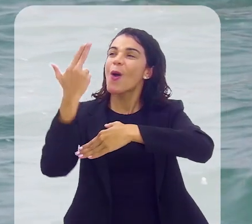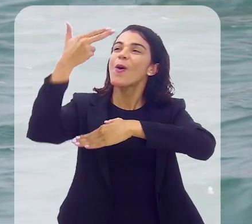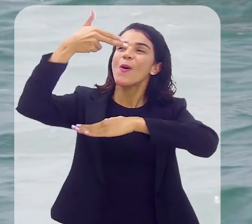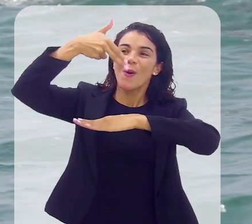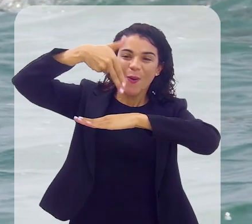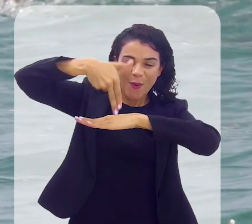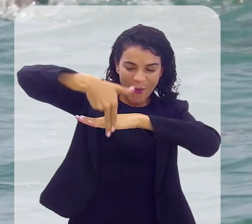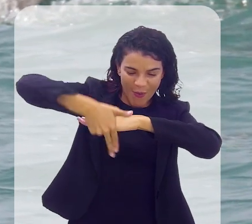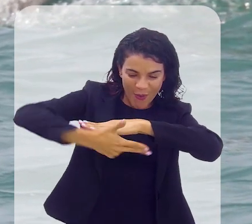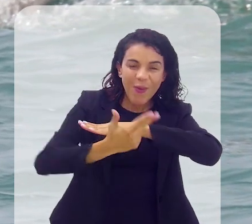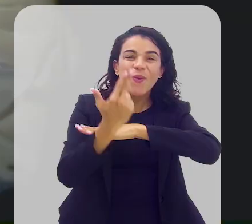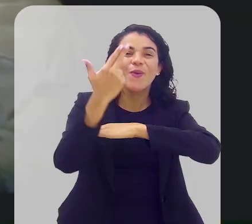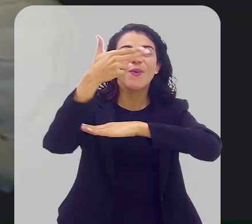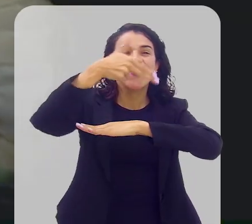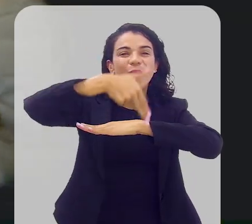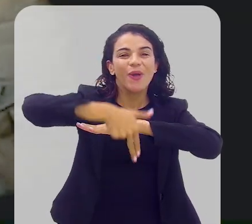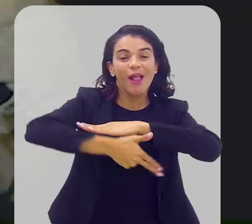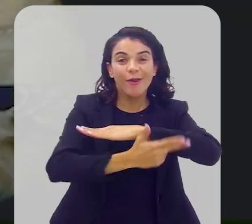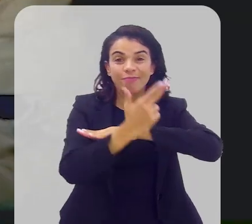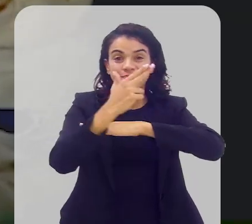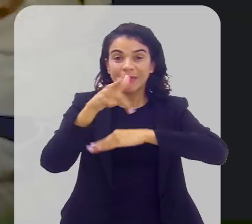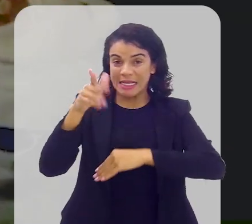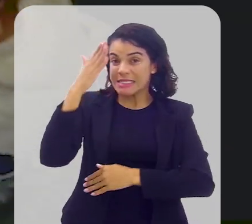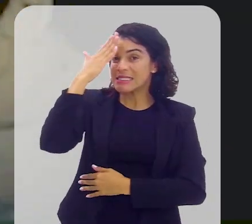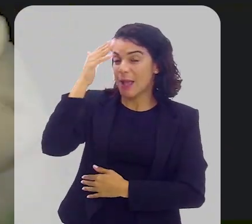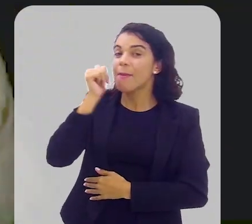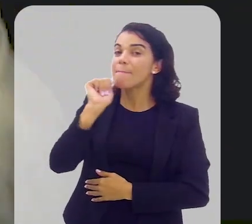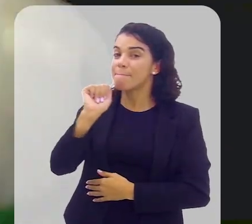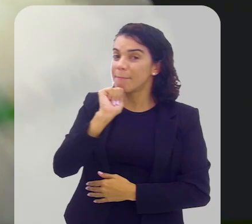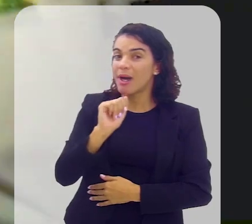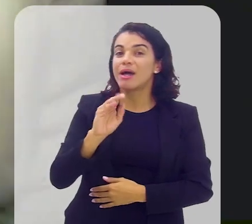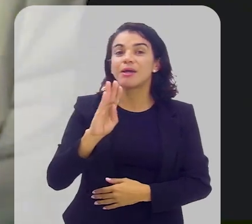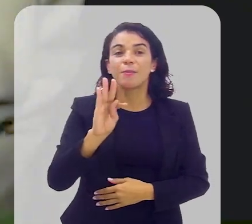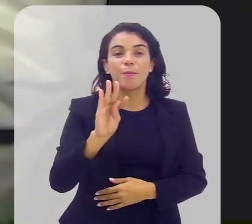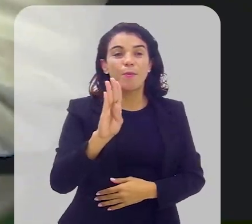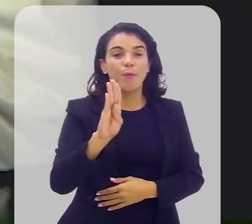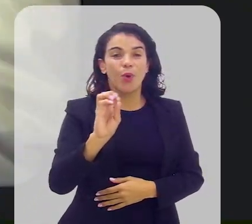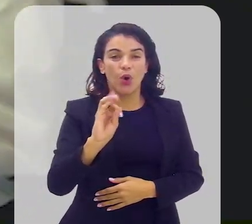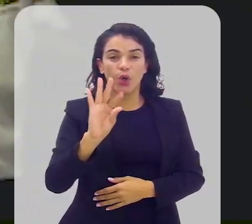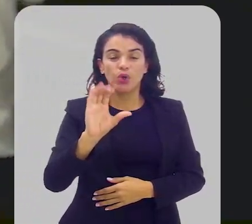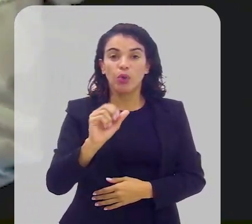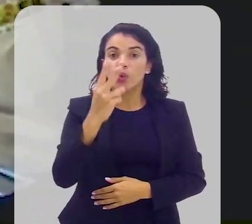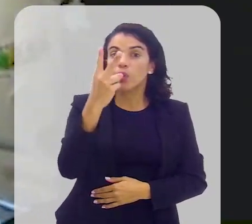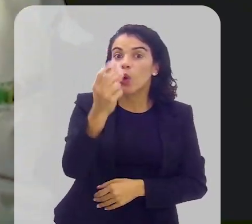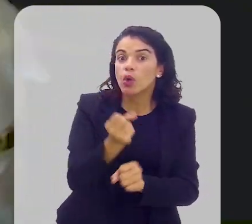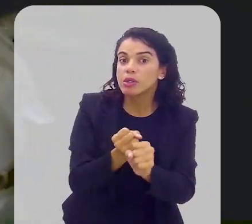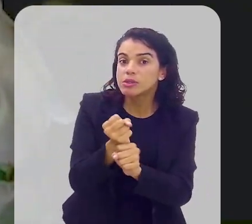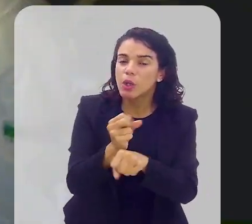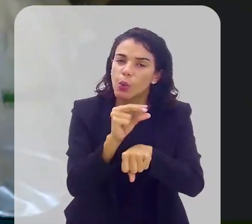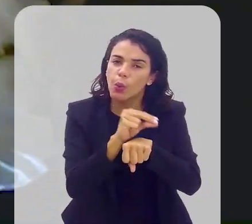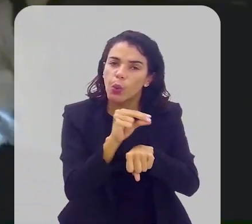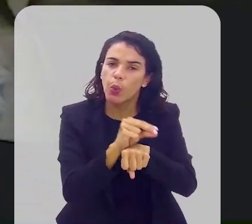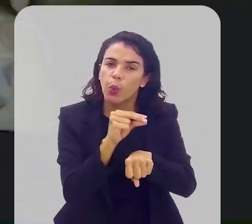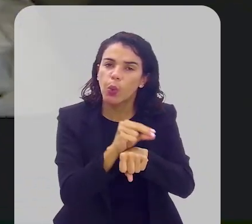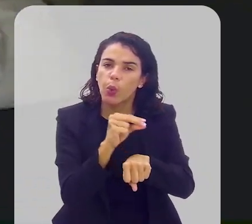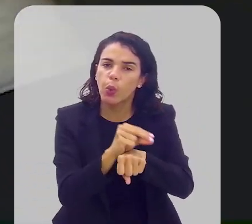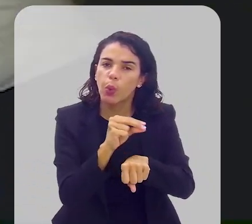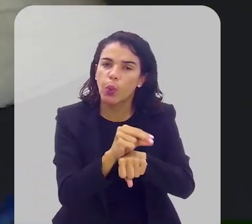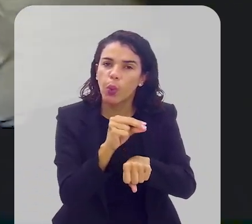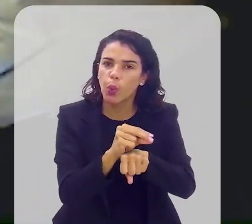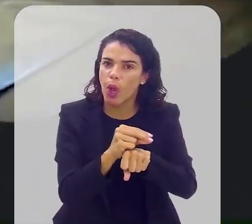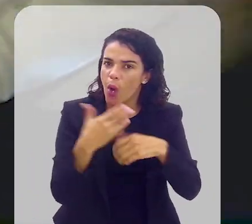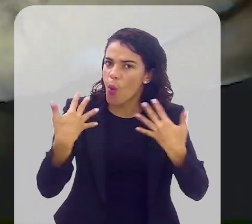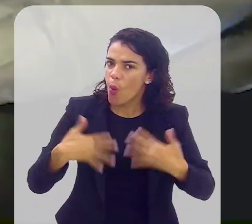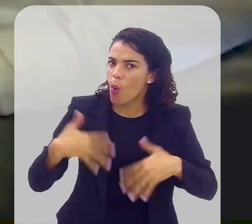das embarcações. Os pesquisadores já sabem que as mamães boto dedicam quase que 2 anos de cuidados